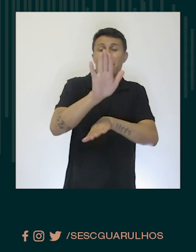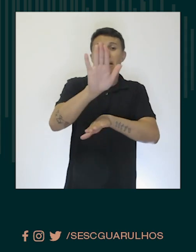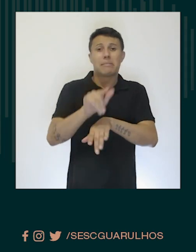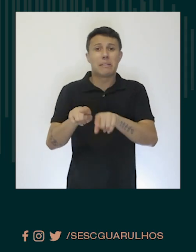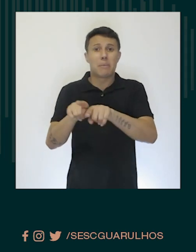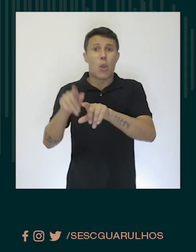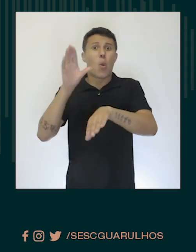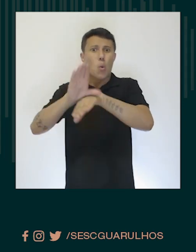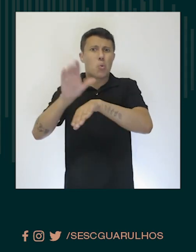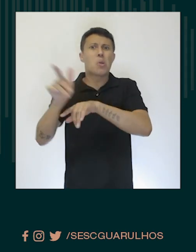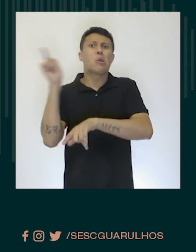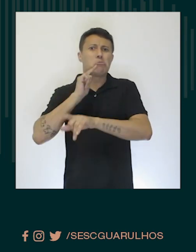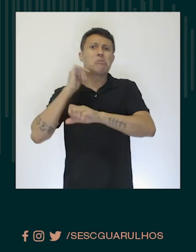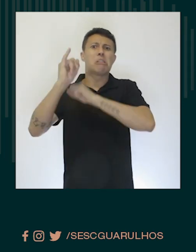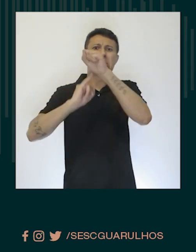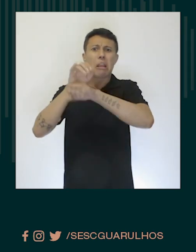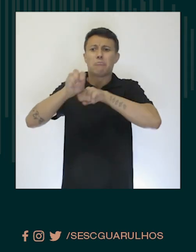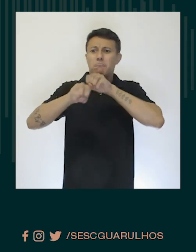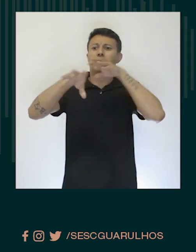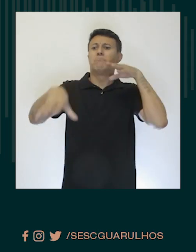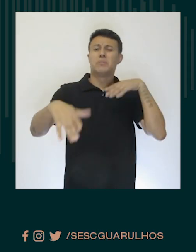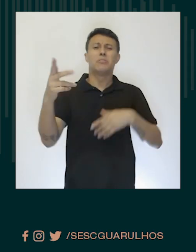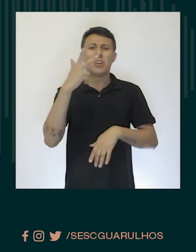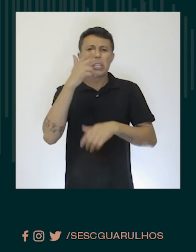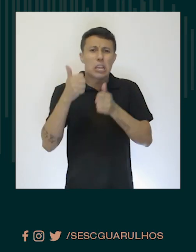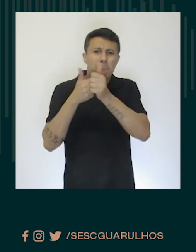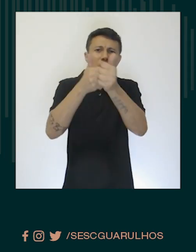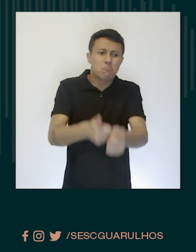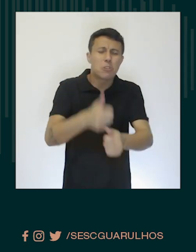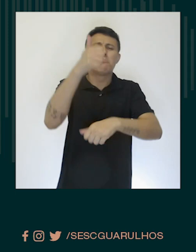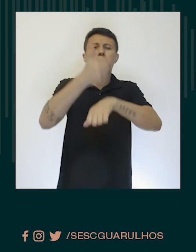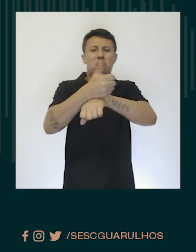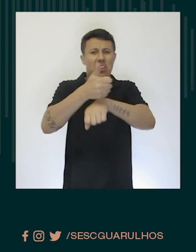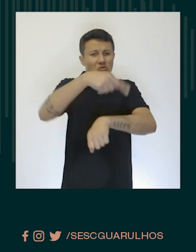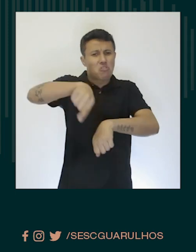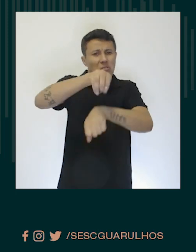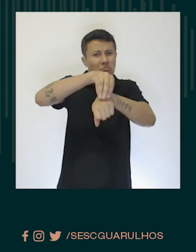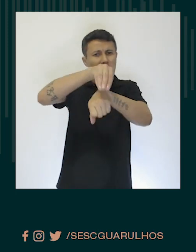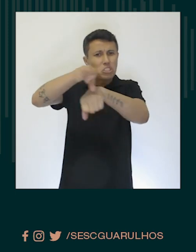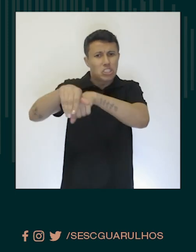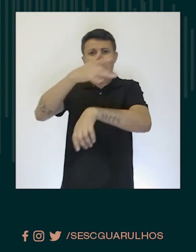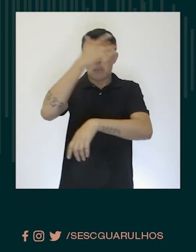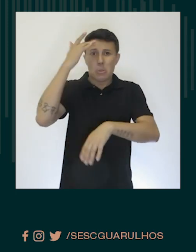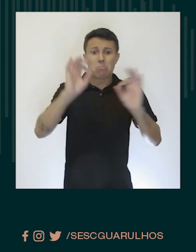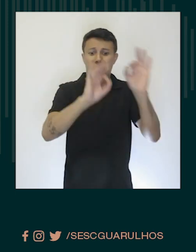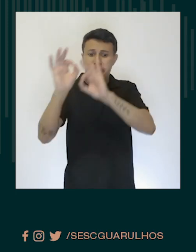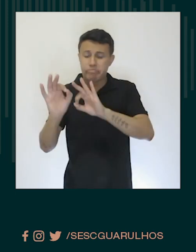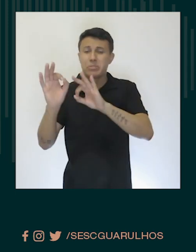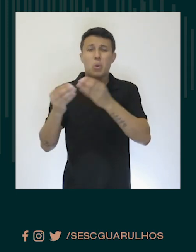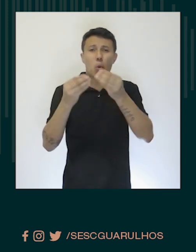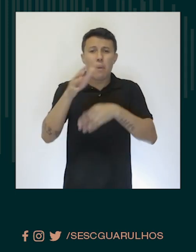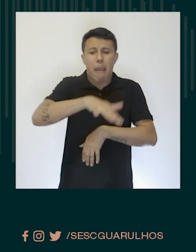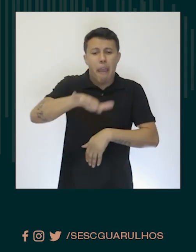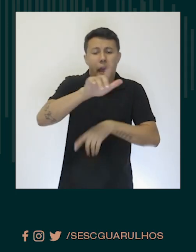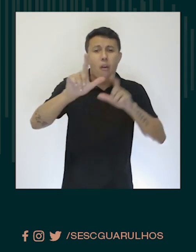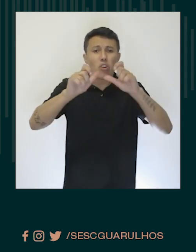sendo gratuito, está sendo online. Vocês estão acompanhando algum profissional? Vocês podem dar uma dica para a galera, do que vocês estão